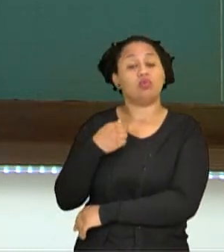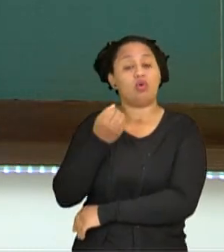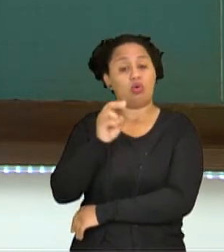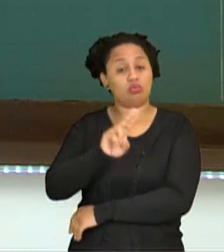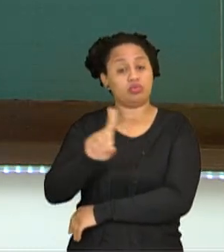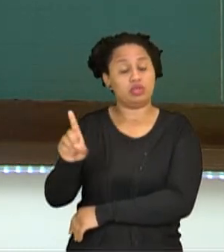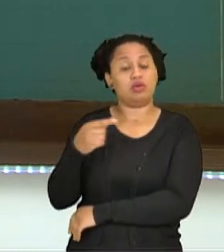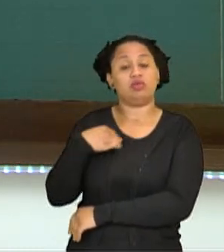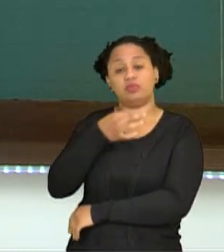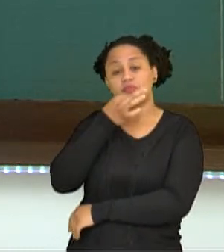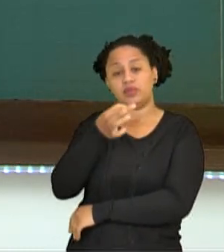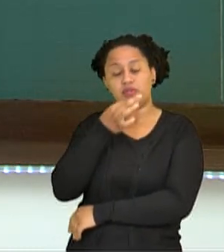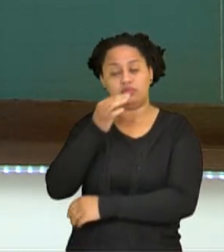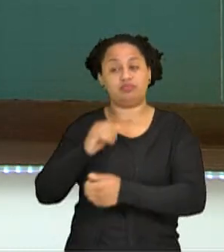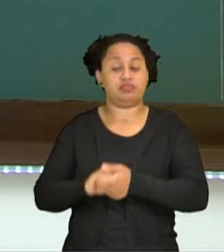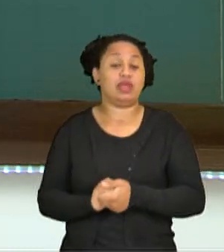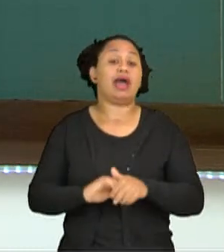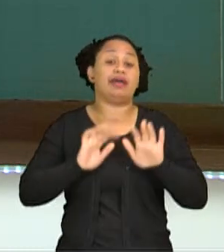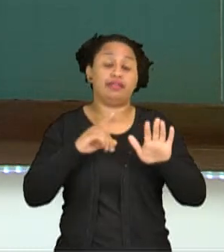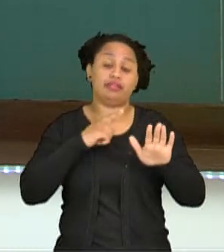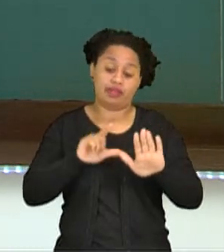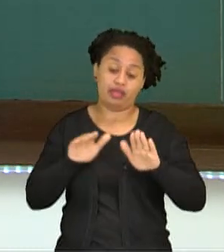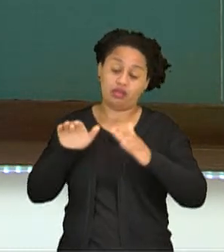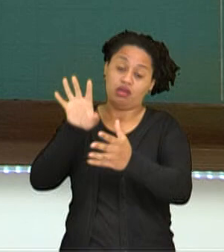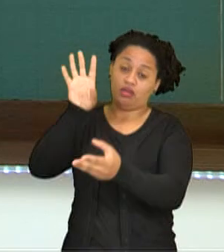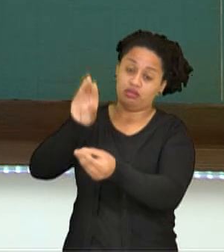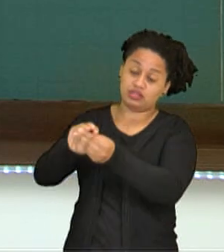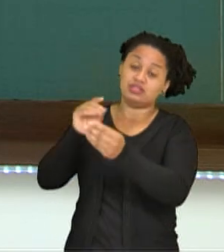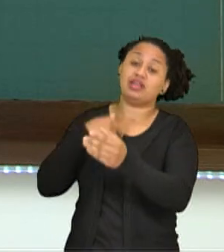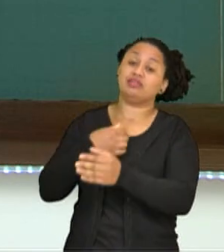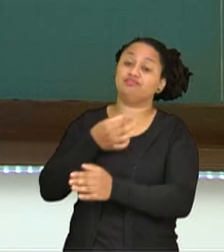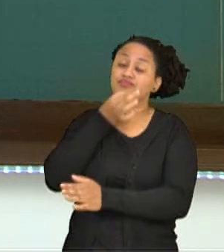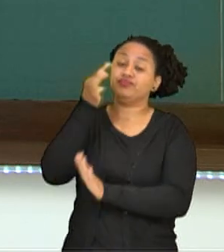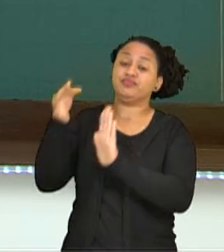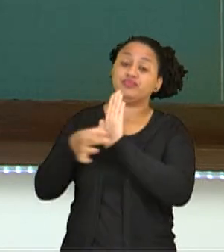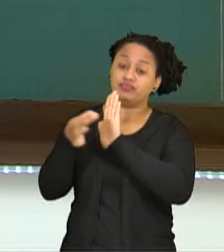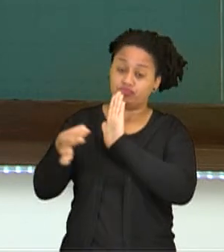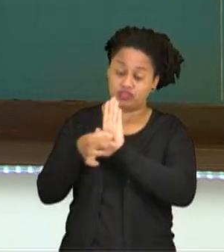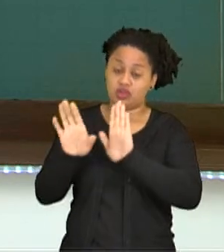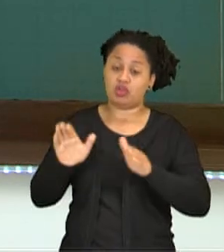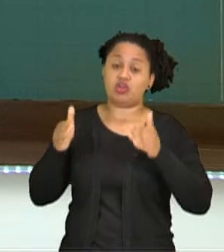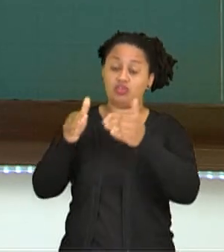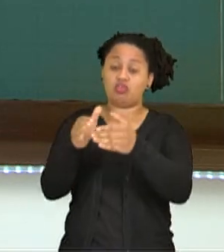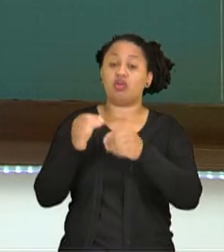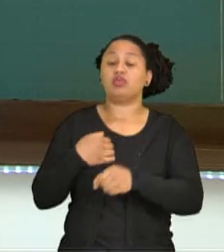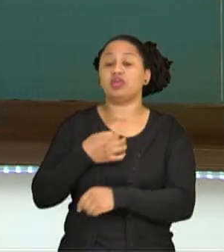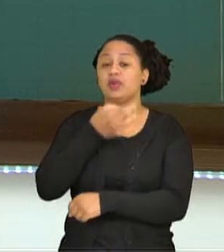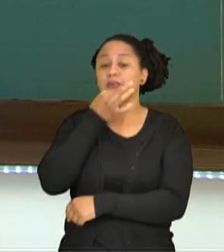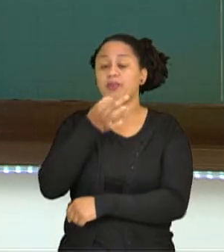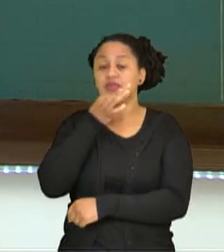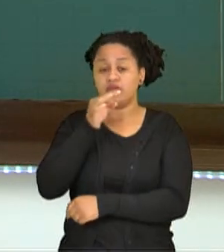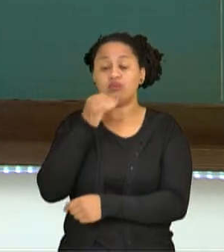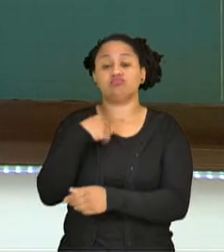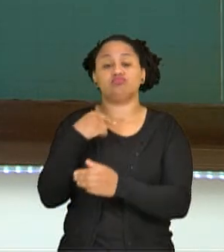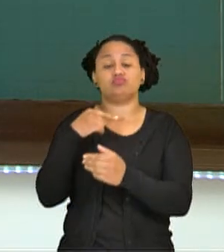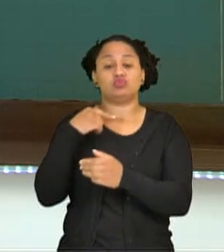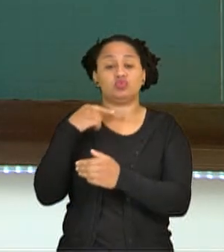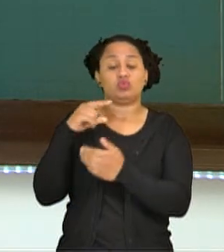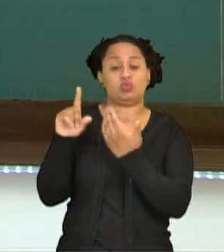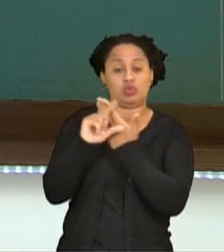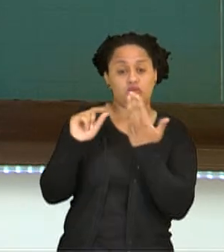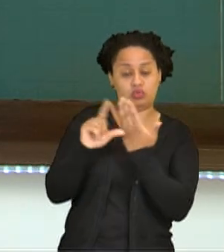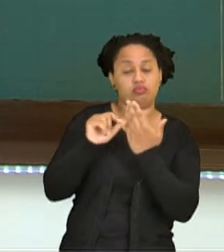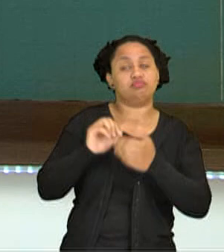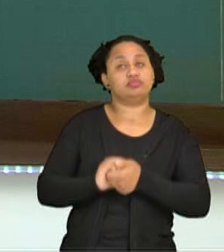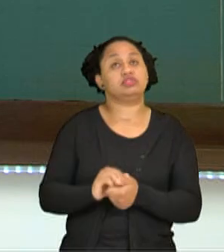resenha crítica, aí sim ela é voltada para a opinião do autor. Então, se você quiser assistir a um filme,